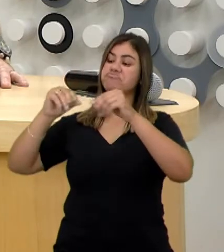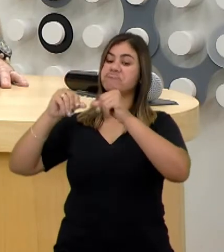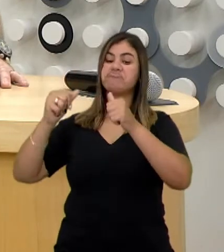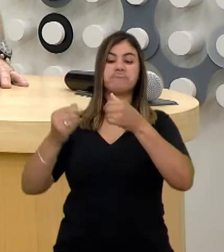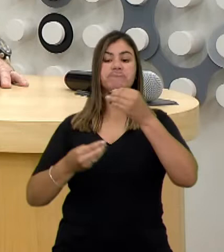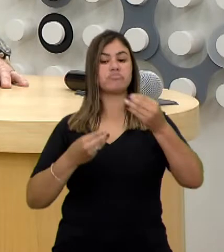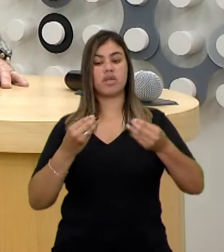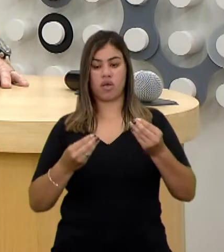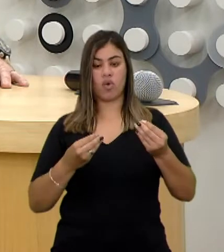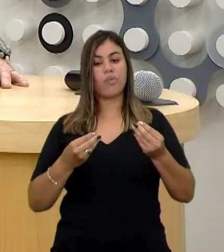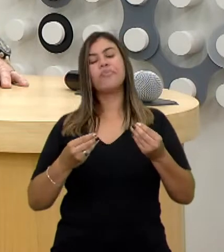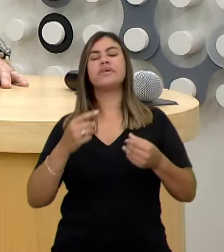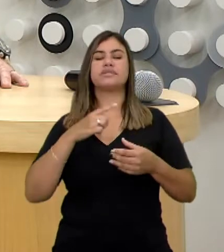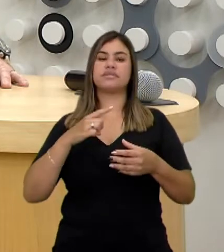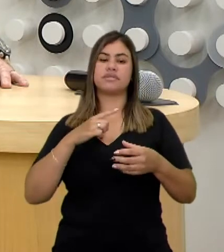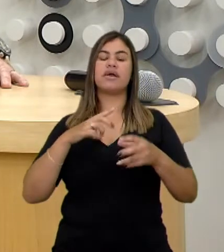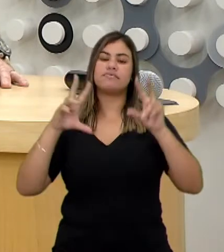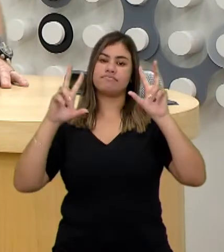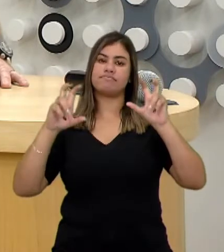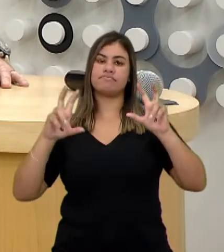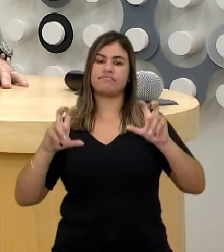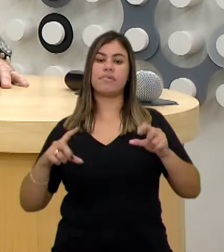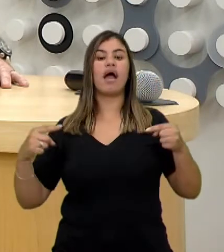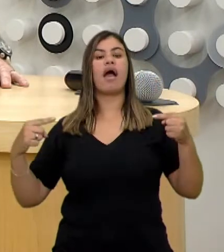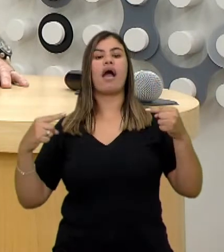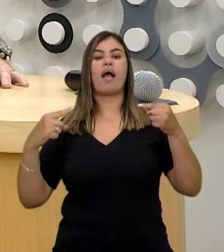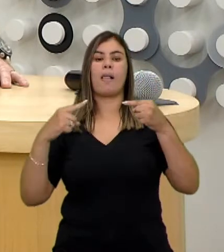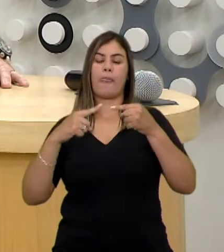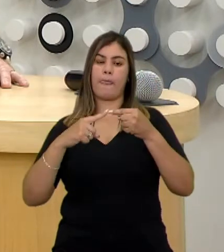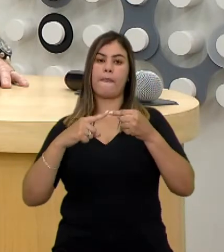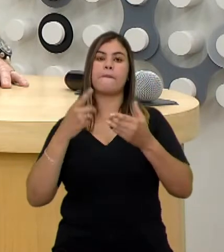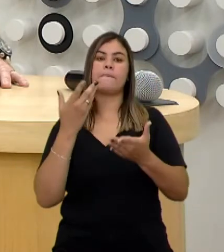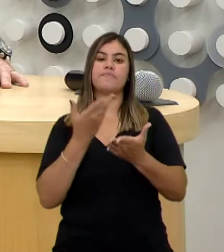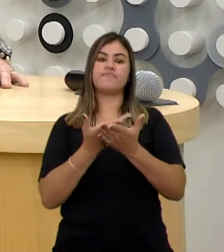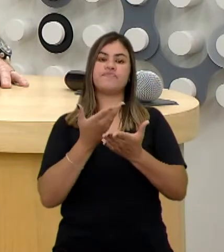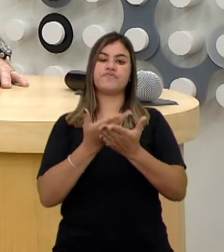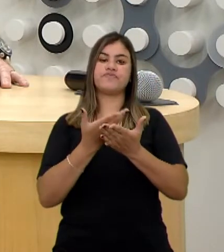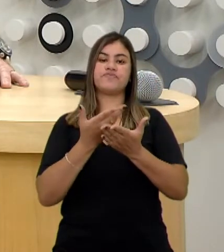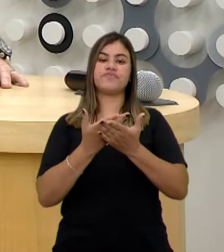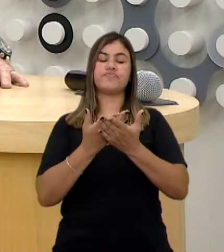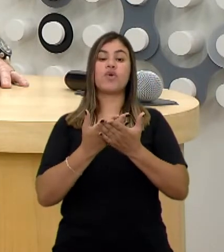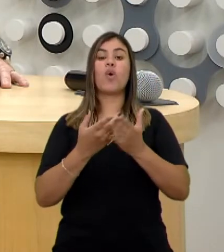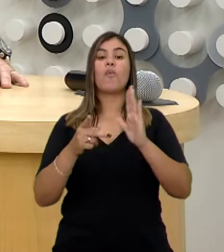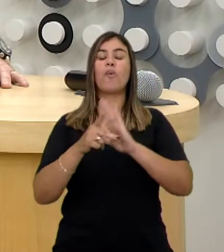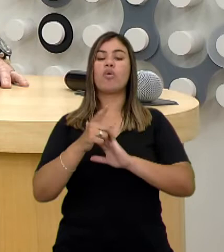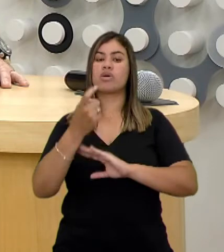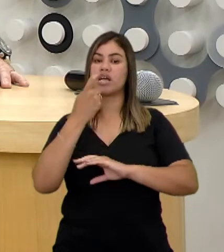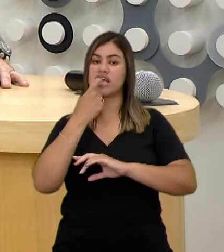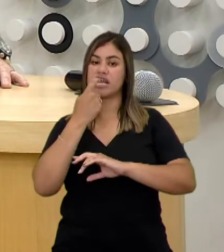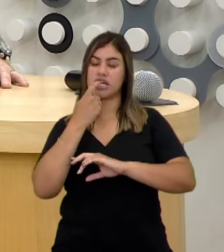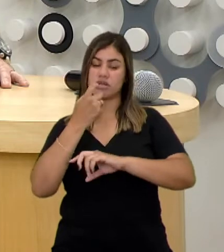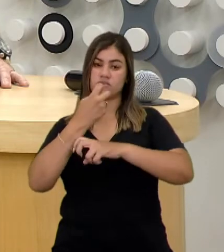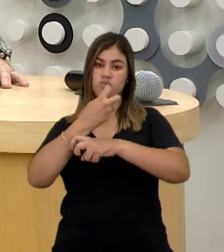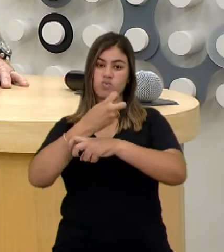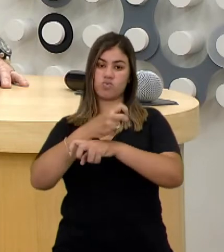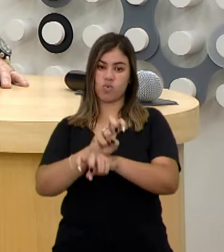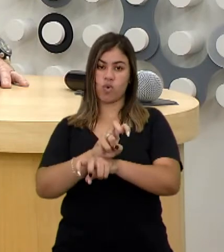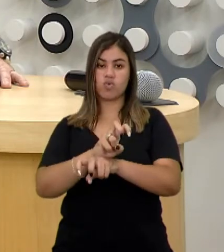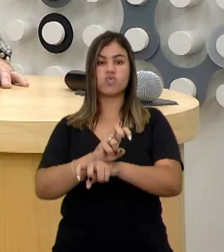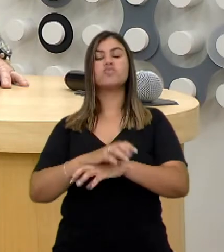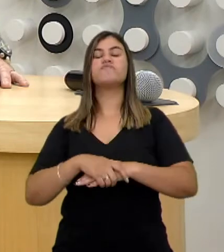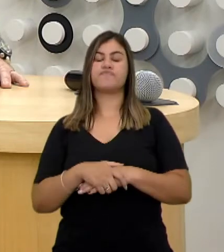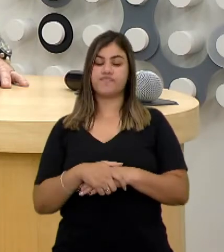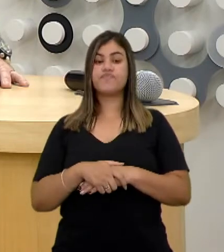assunto, né, da estrutura geológica, né, baseados aí em estudos aí de fósseis, né, através da